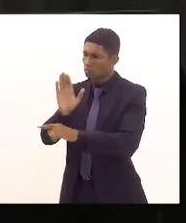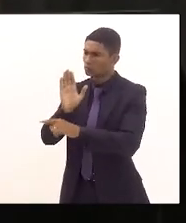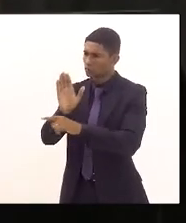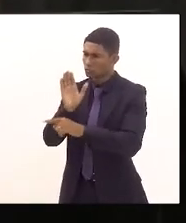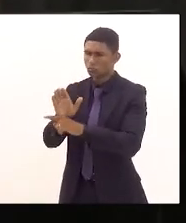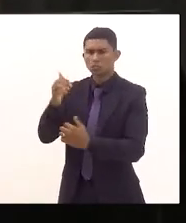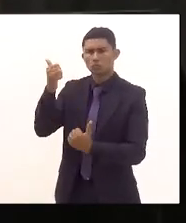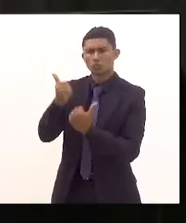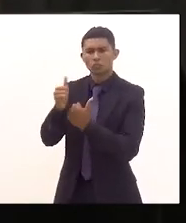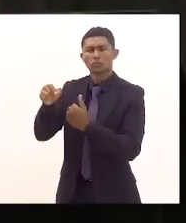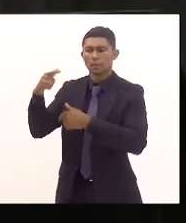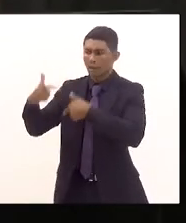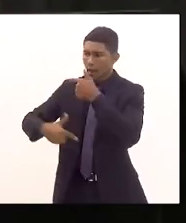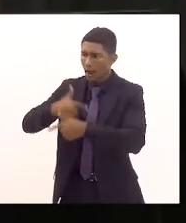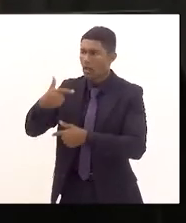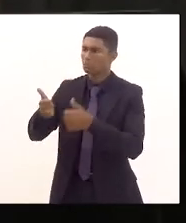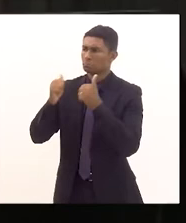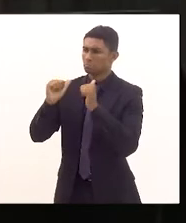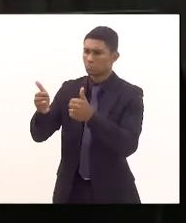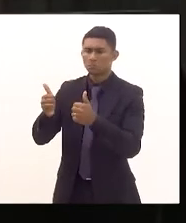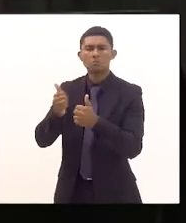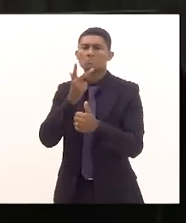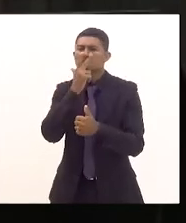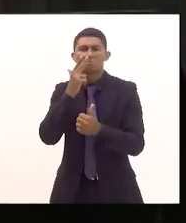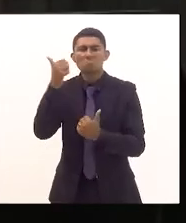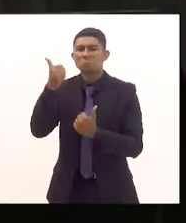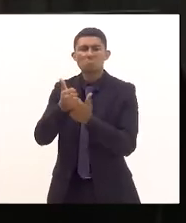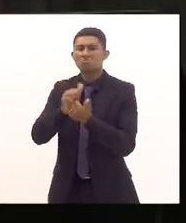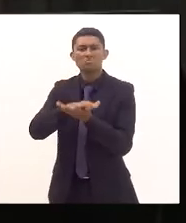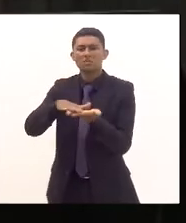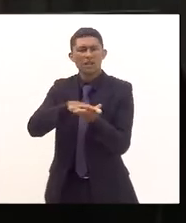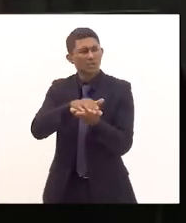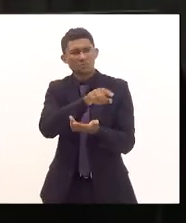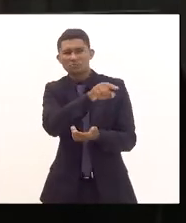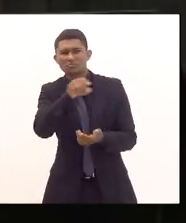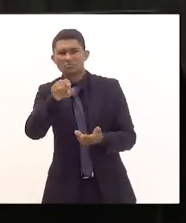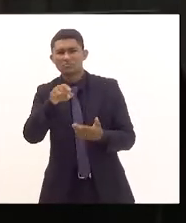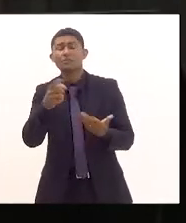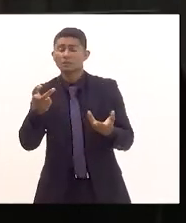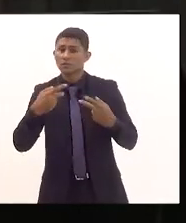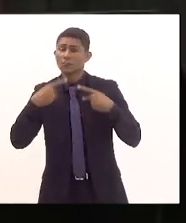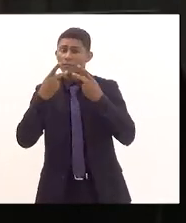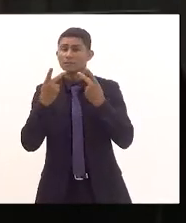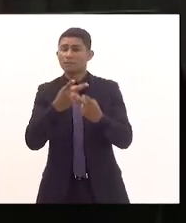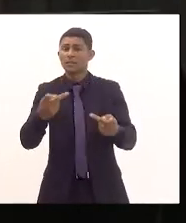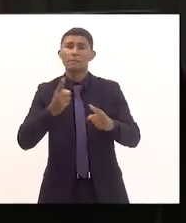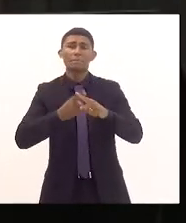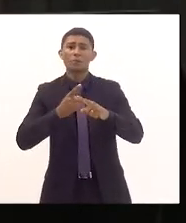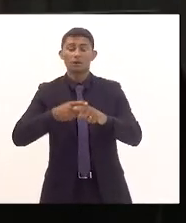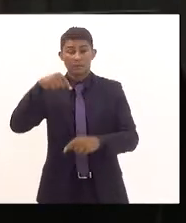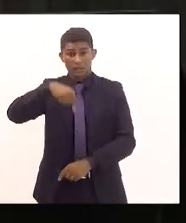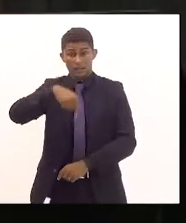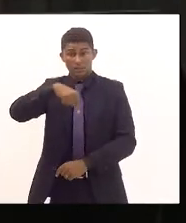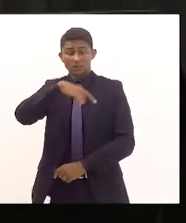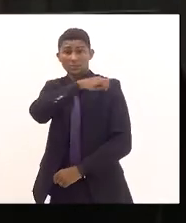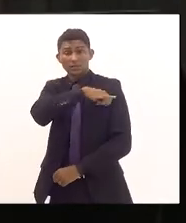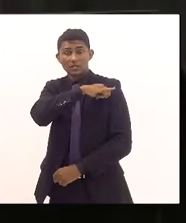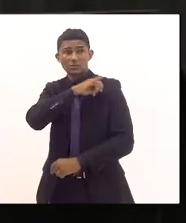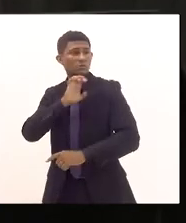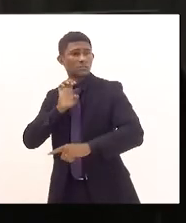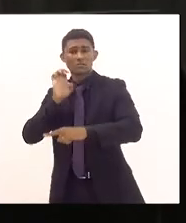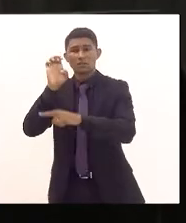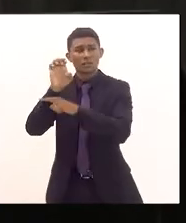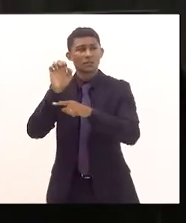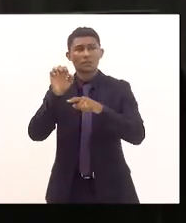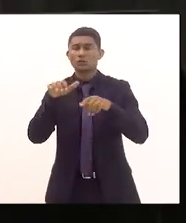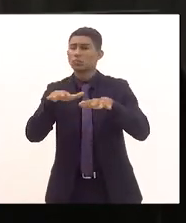segurança pública precisa a acontecendo esses comentários para todo o estado do Rio de Janeiro O que é